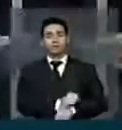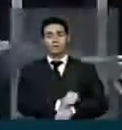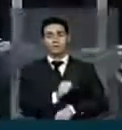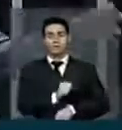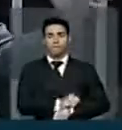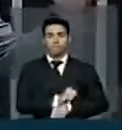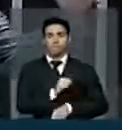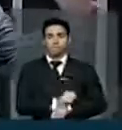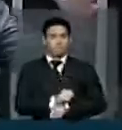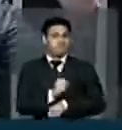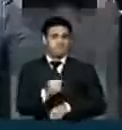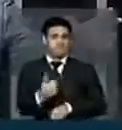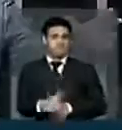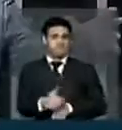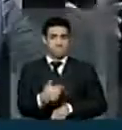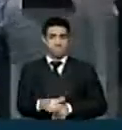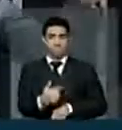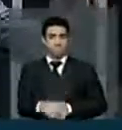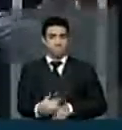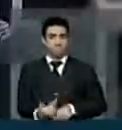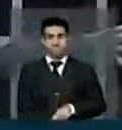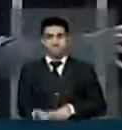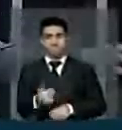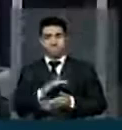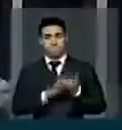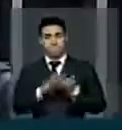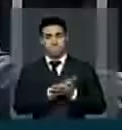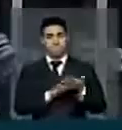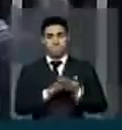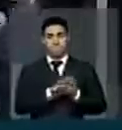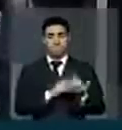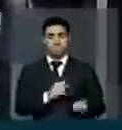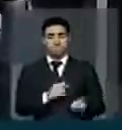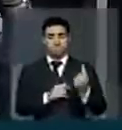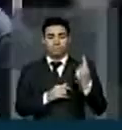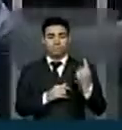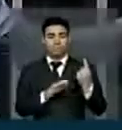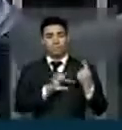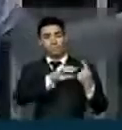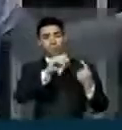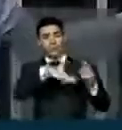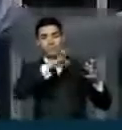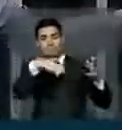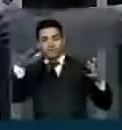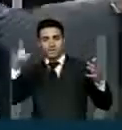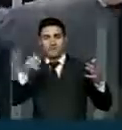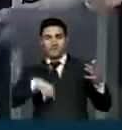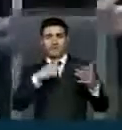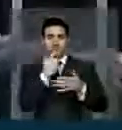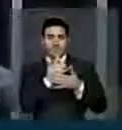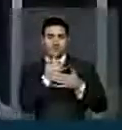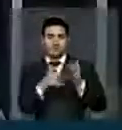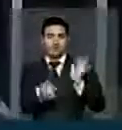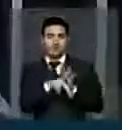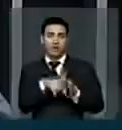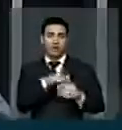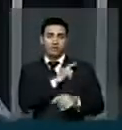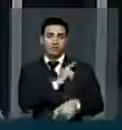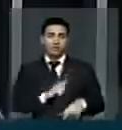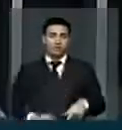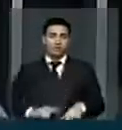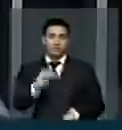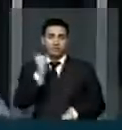da população, elefantes enormes, de pernas vermelhas, porque todas são pintadas de vermelho, que são as cores do governo do estado